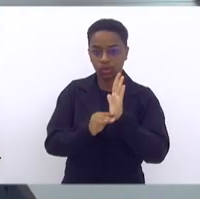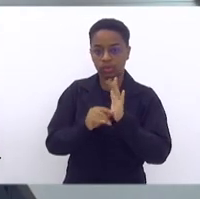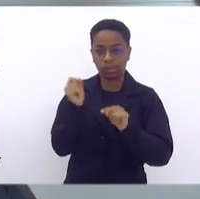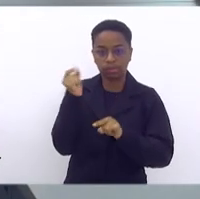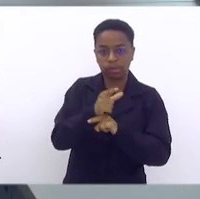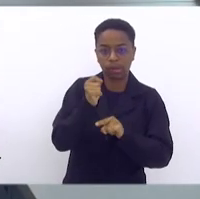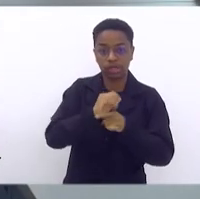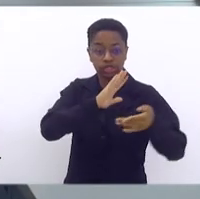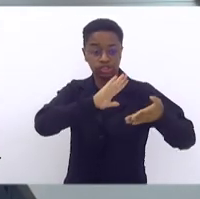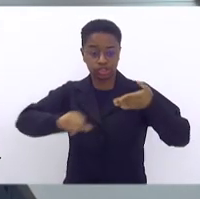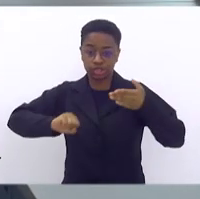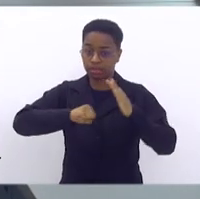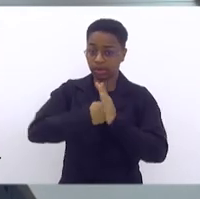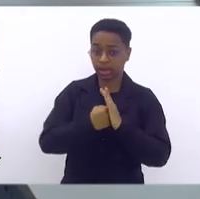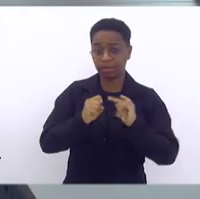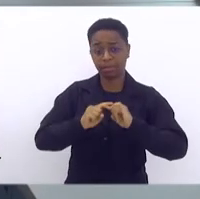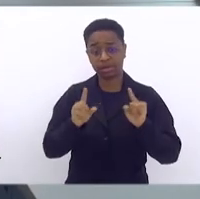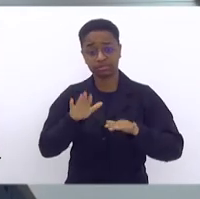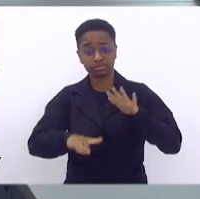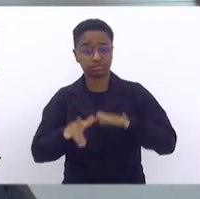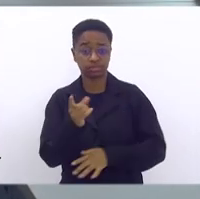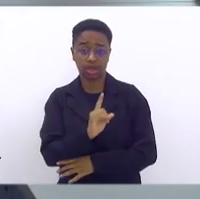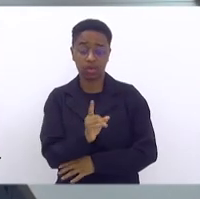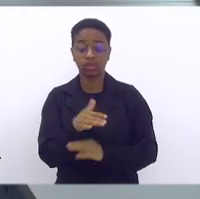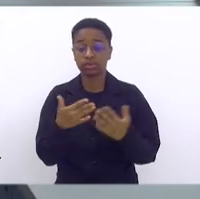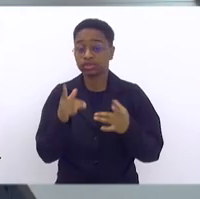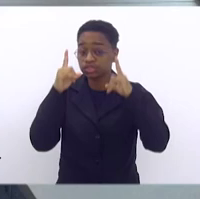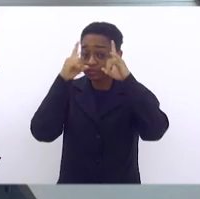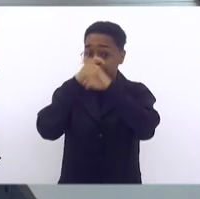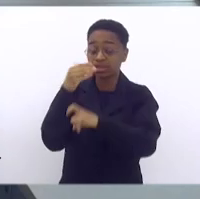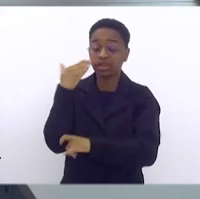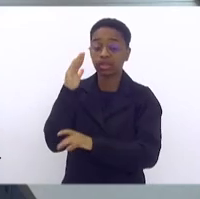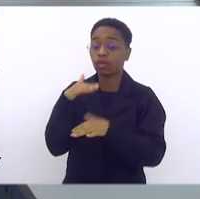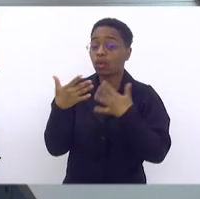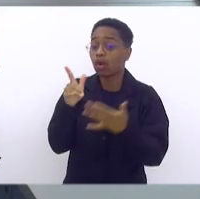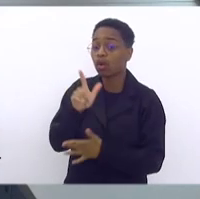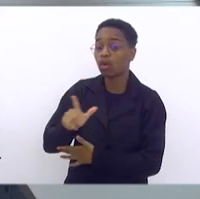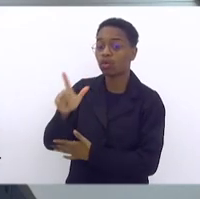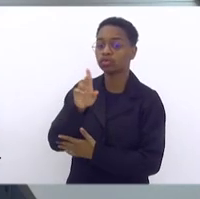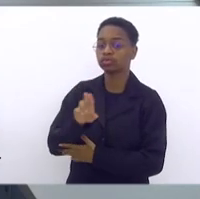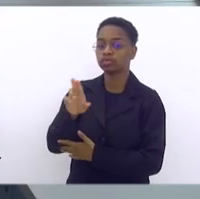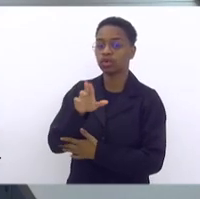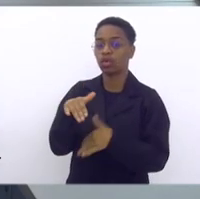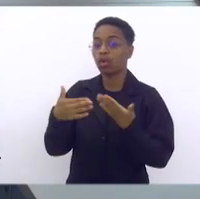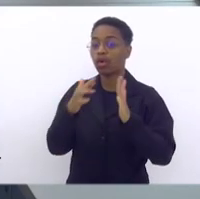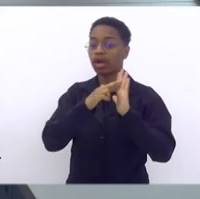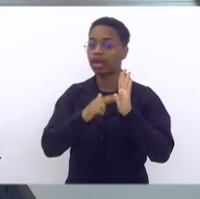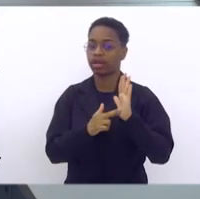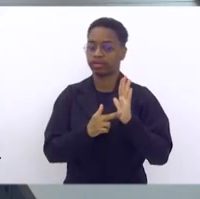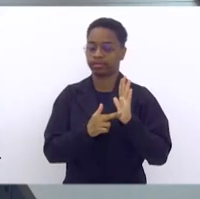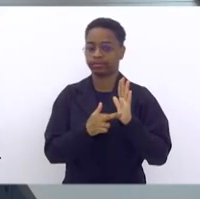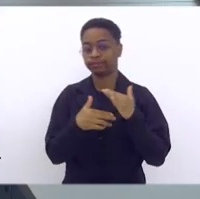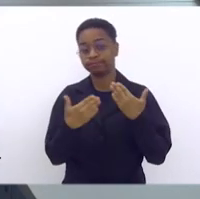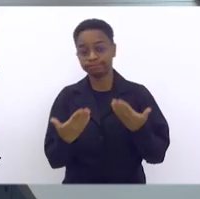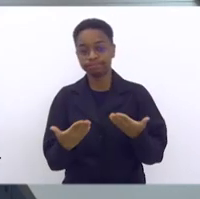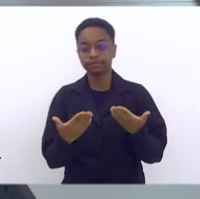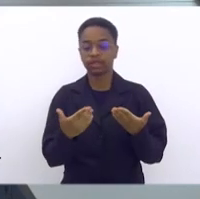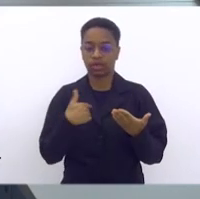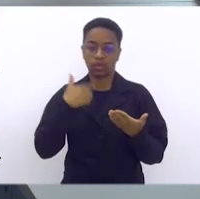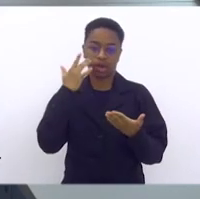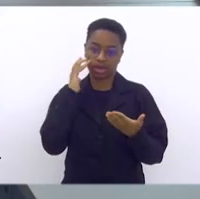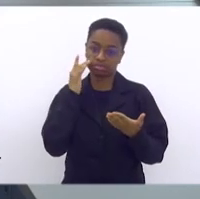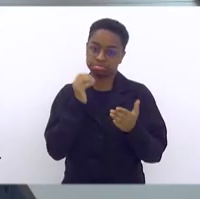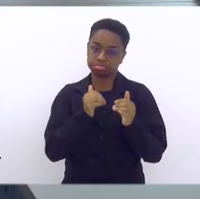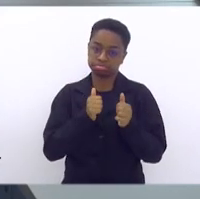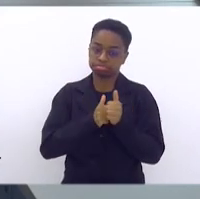em outros não. Então fica muito difícil para a gente entender quais são as lógicas que estão sendo utilizadas ali, né? Então eu acho que é um pouco por aí.